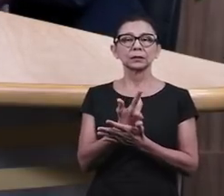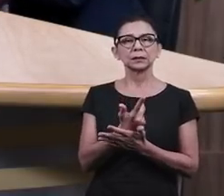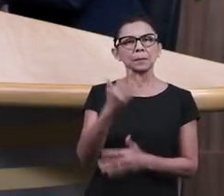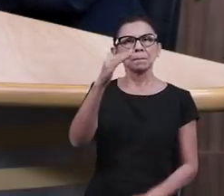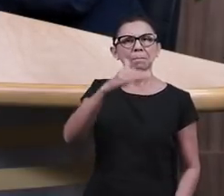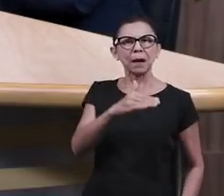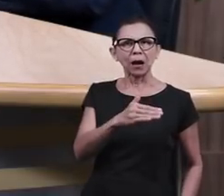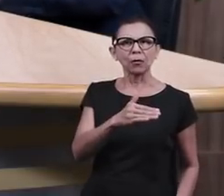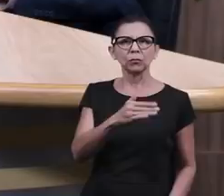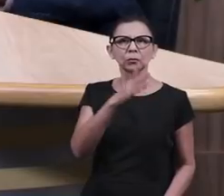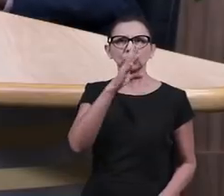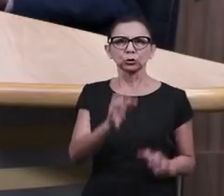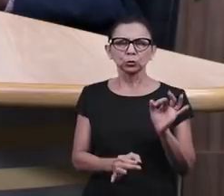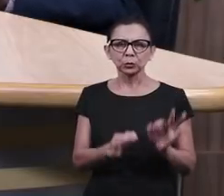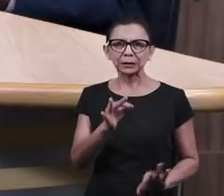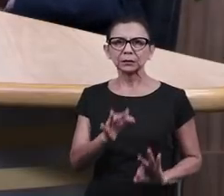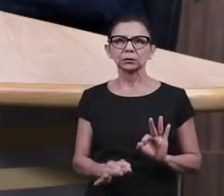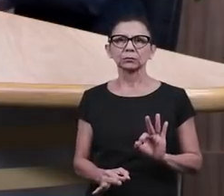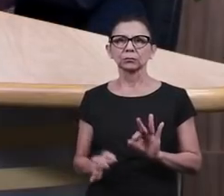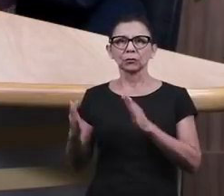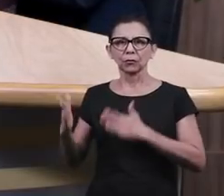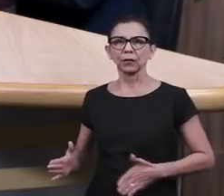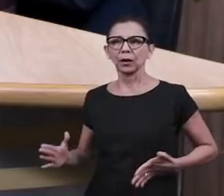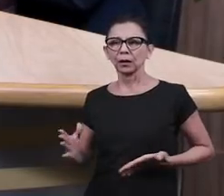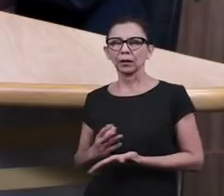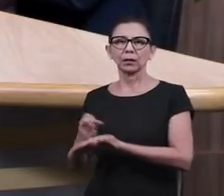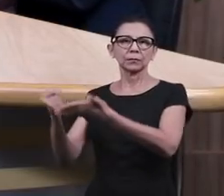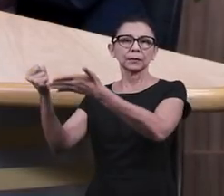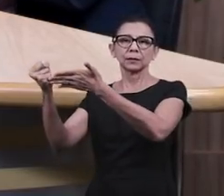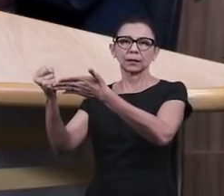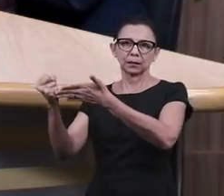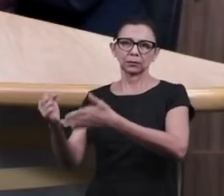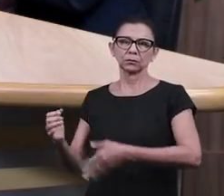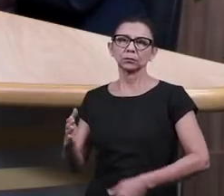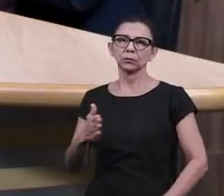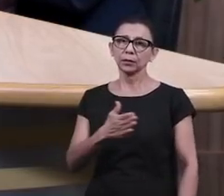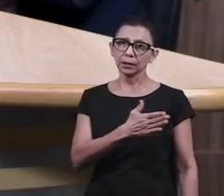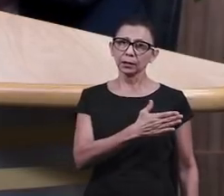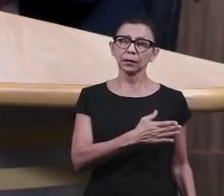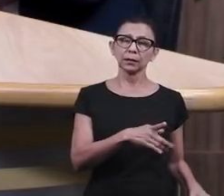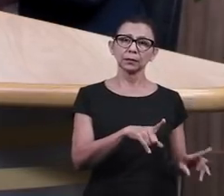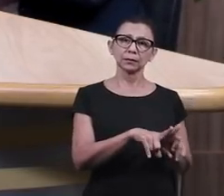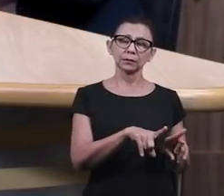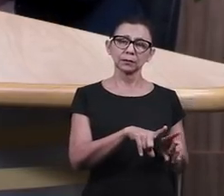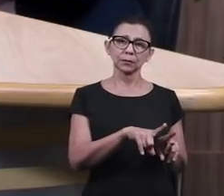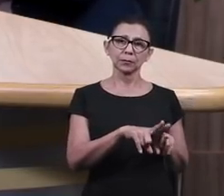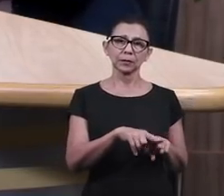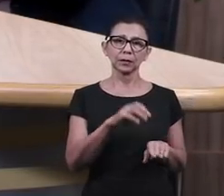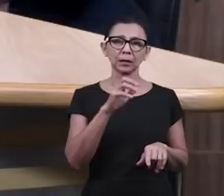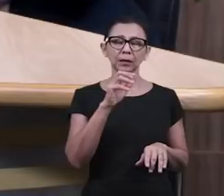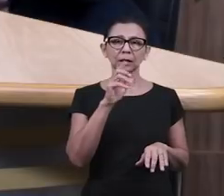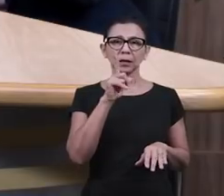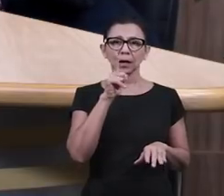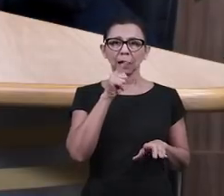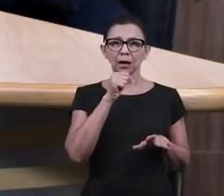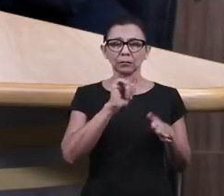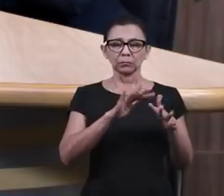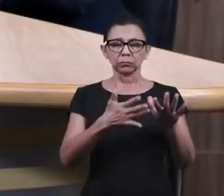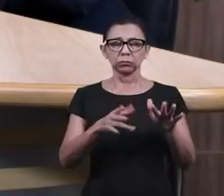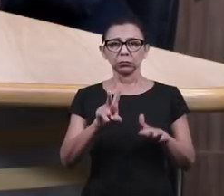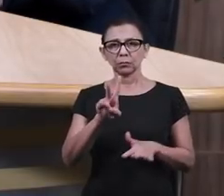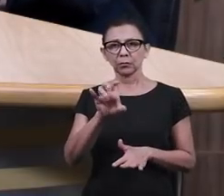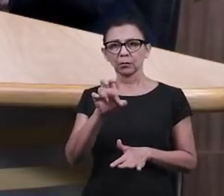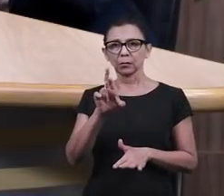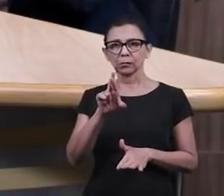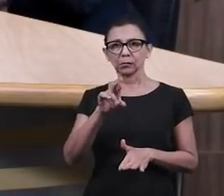Noé, Ló, aconteceu mesmo com a travessia de Israel no Mar Vermelho. Porque o mar, na